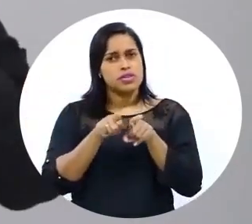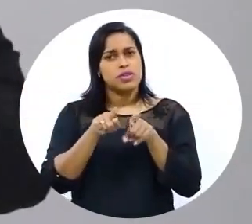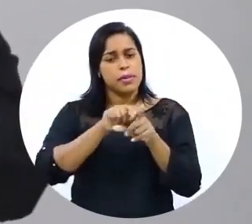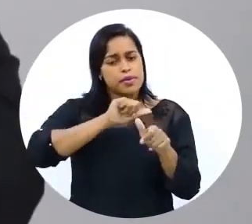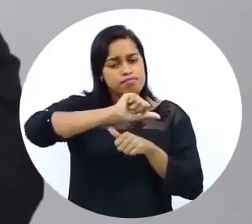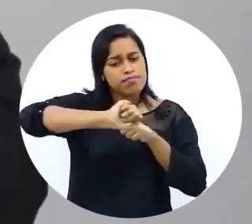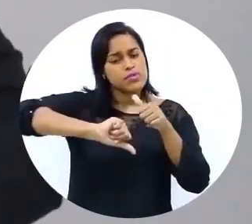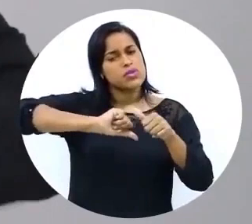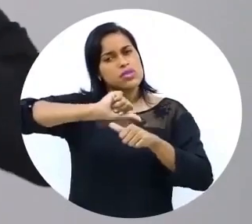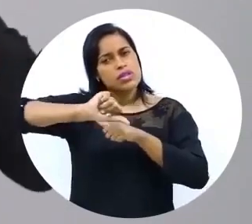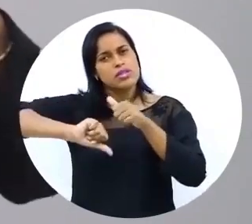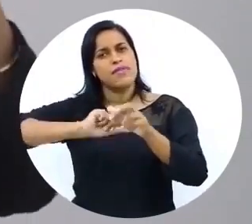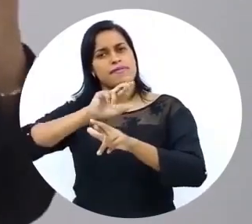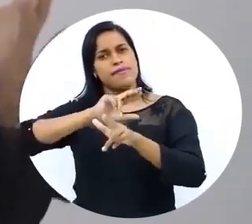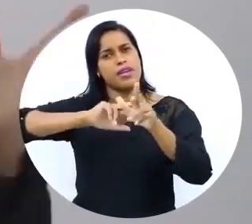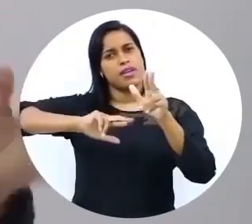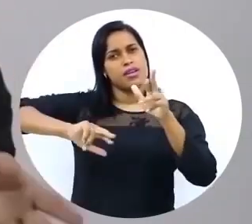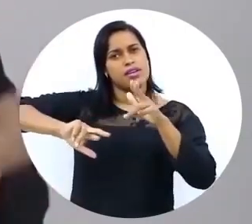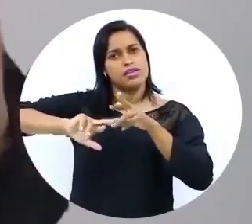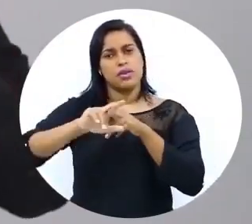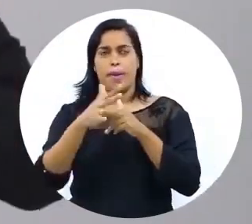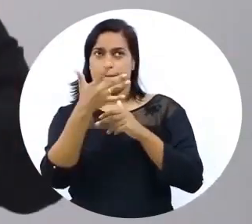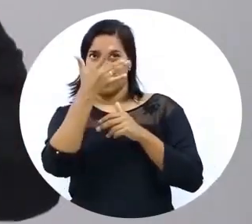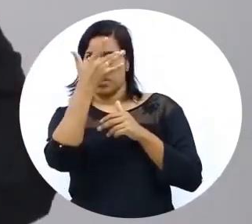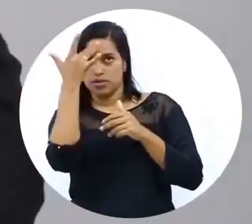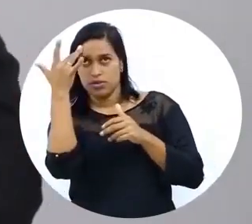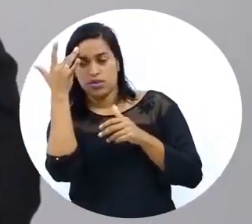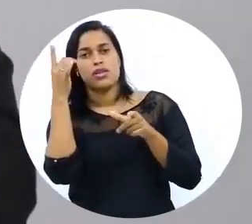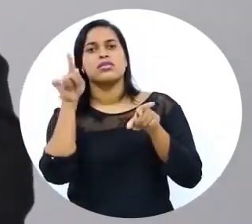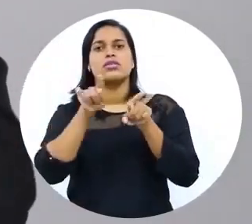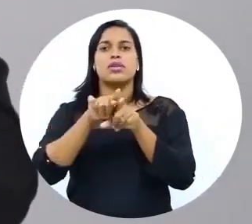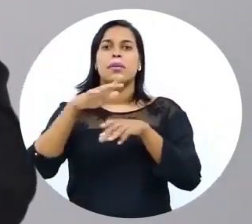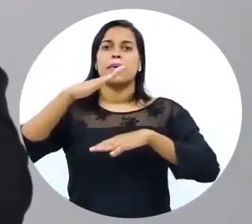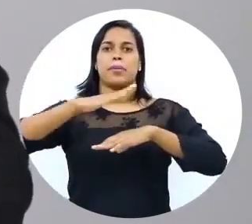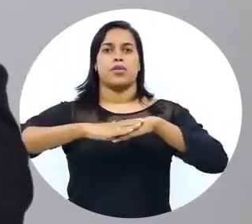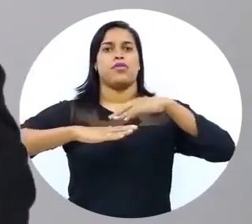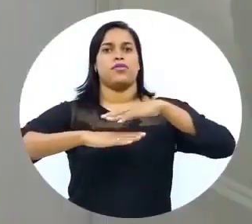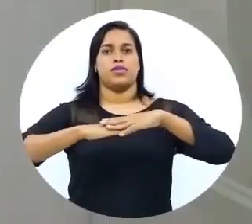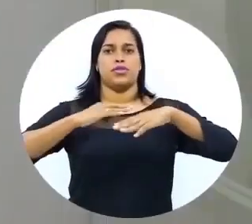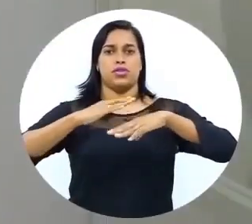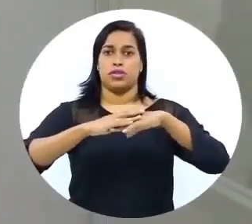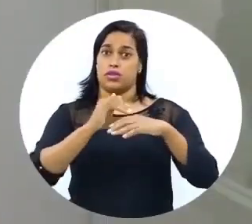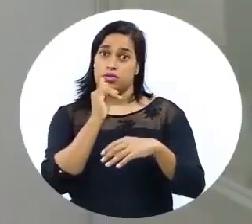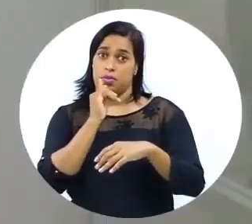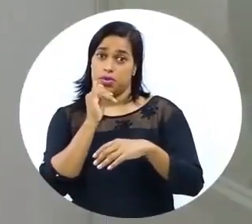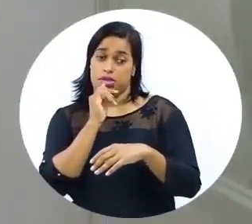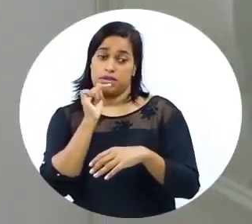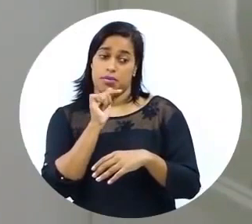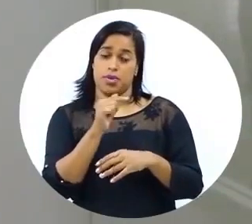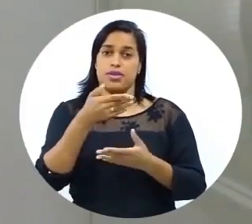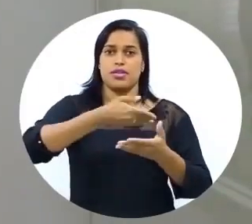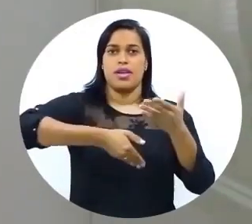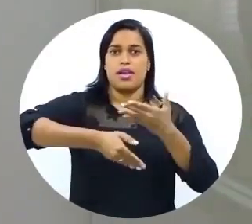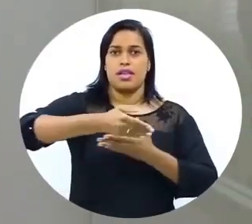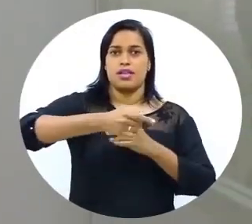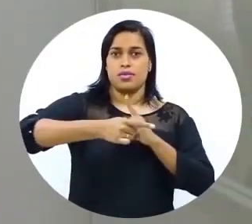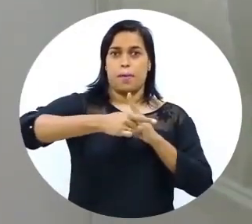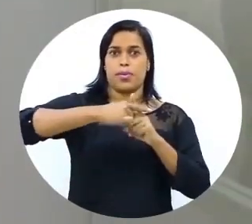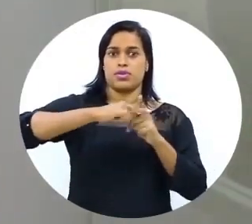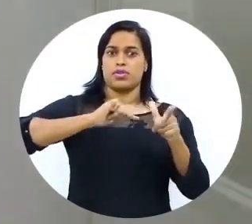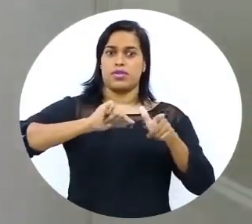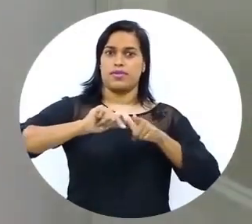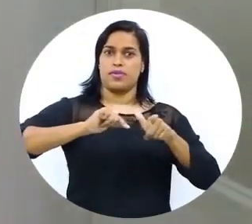em diversos aspectos, aspectos pessoais e aspectos profissionais. Por exemplo, esta relação positiva com o